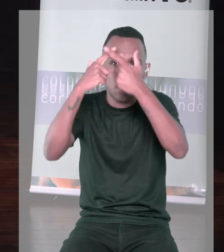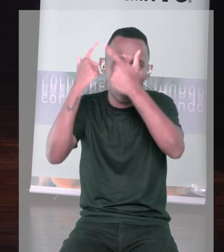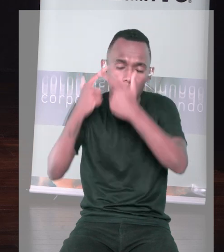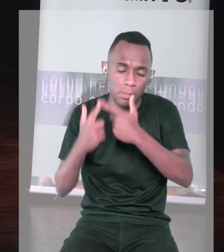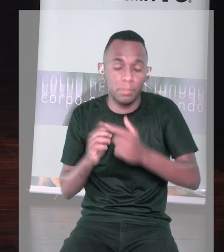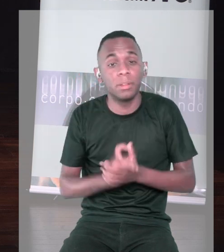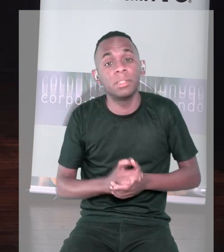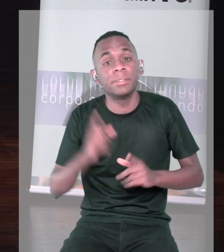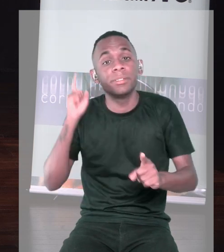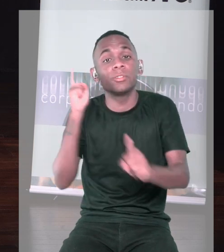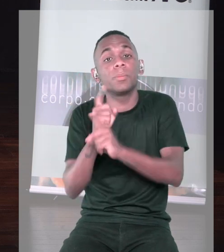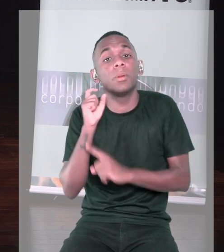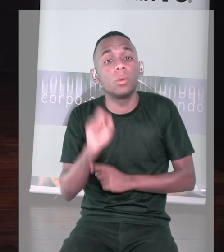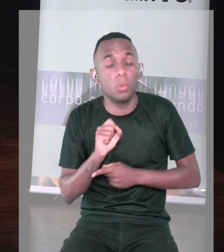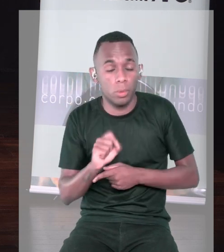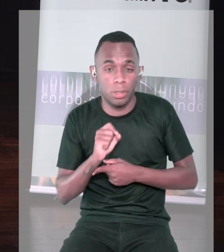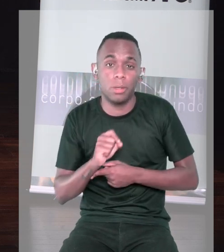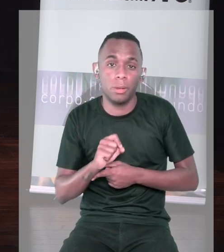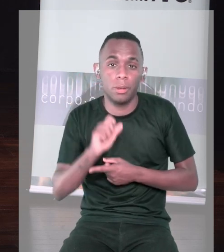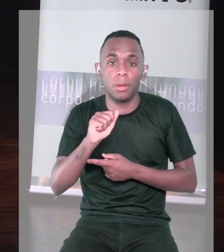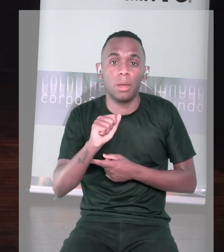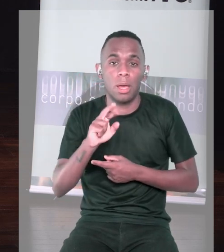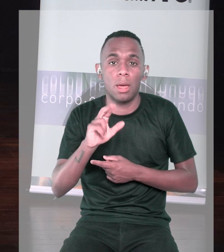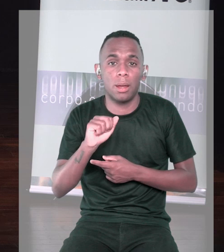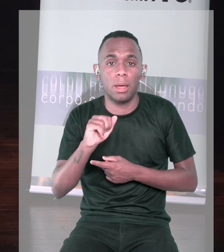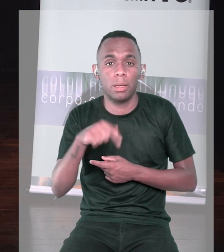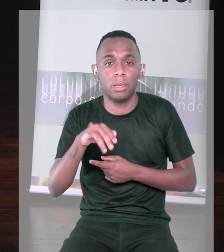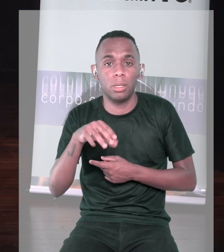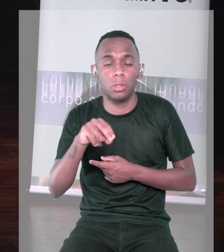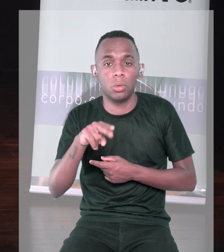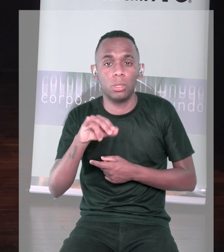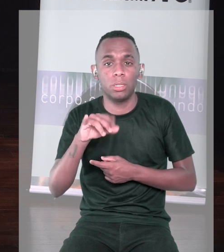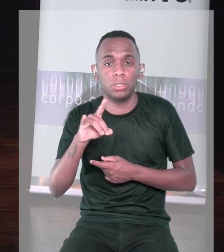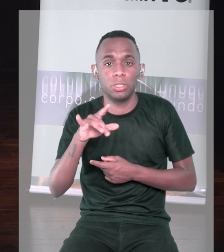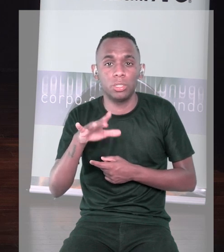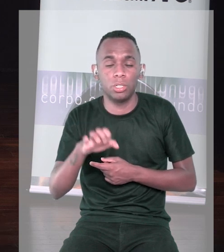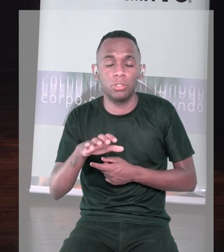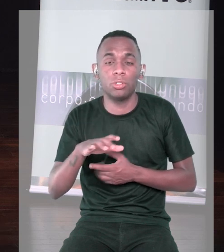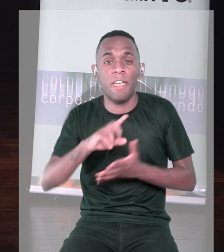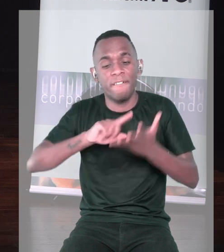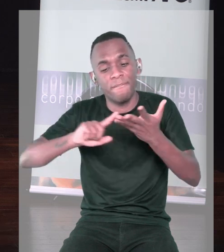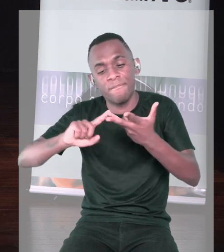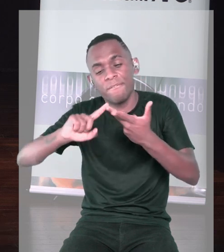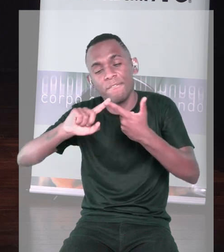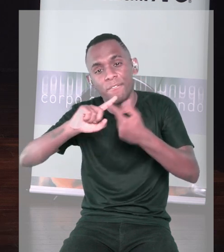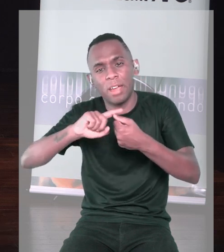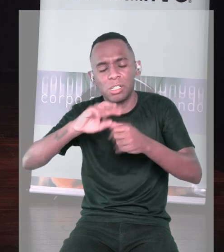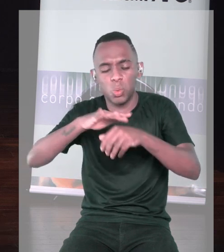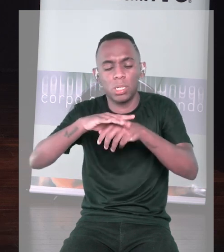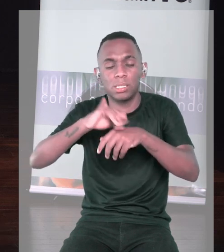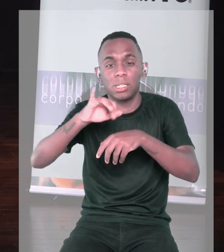região cervical. O diagnóstico era de aracnoidite. De tantas